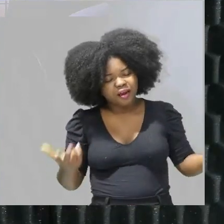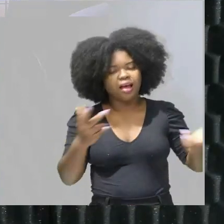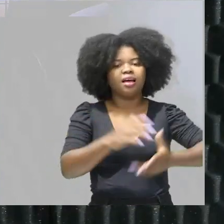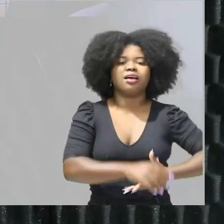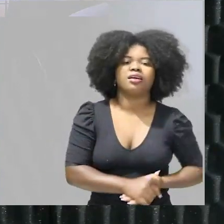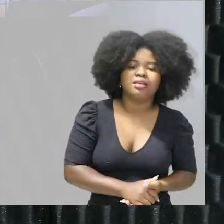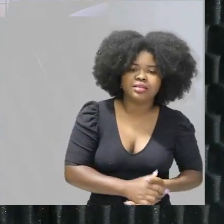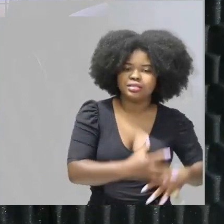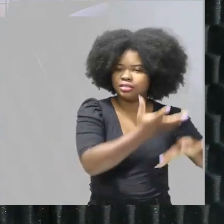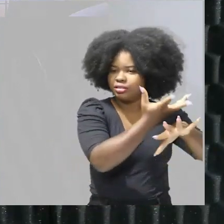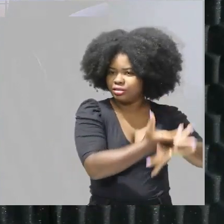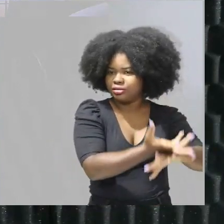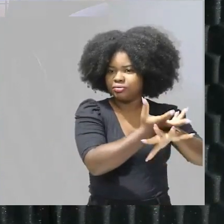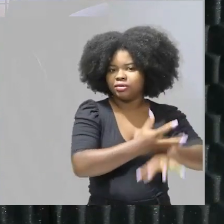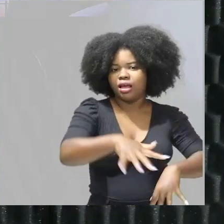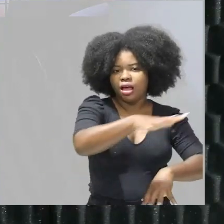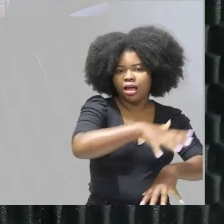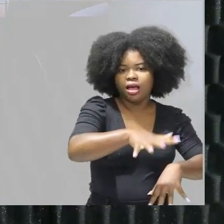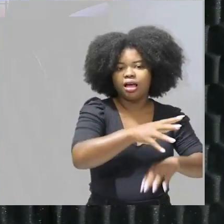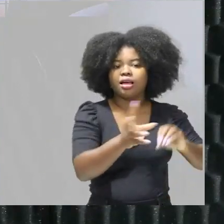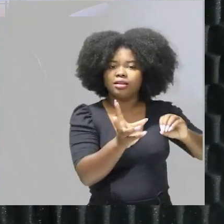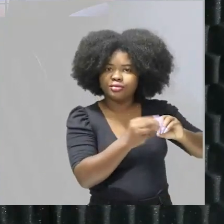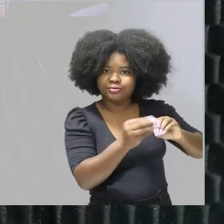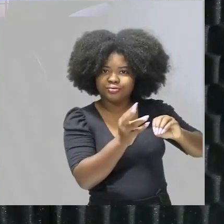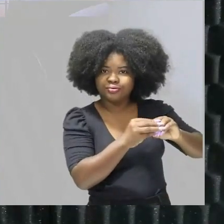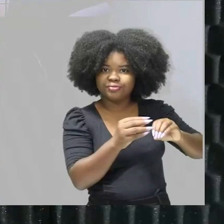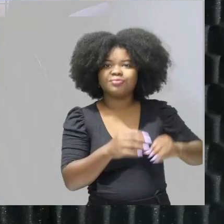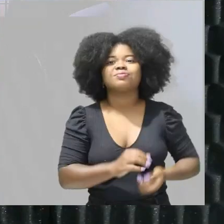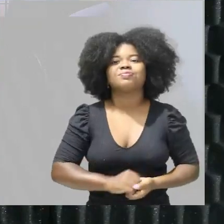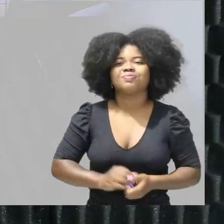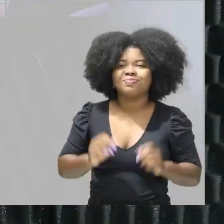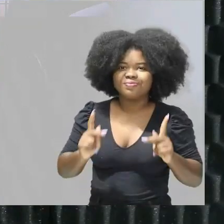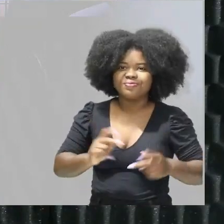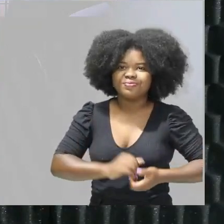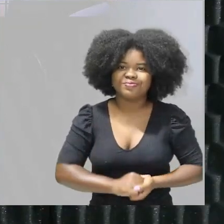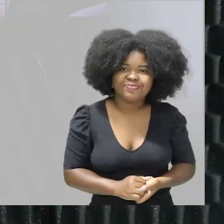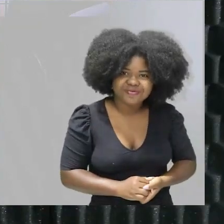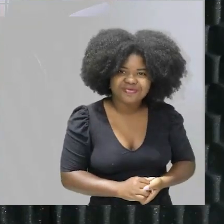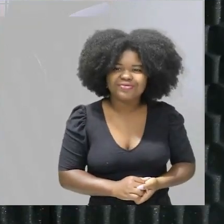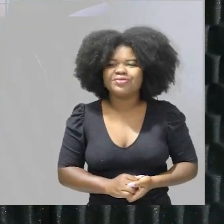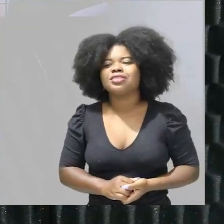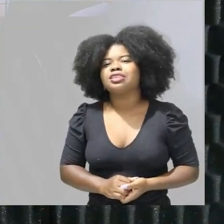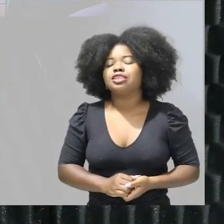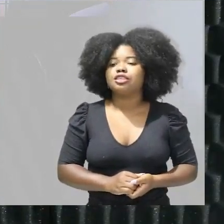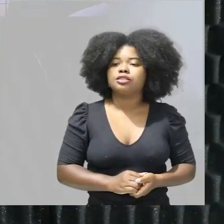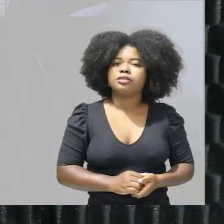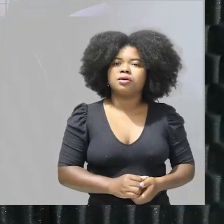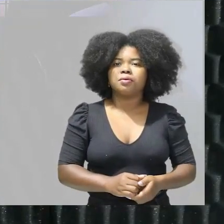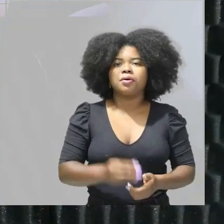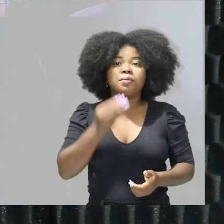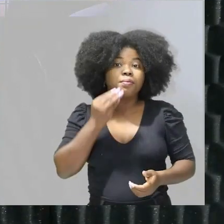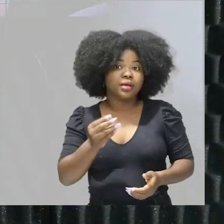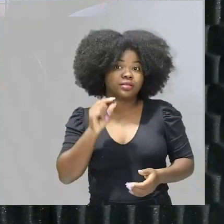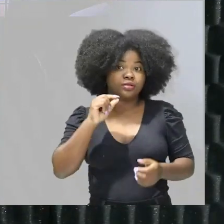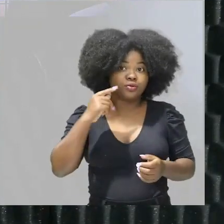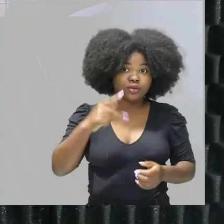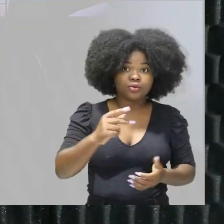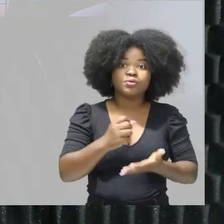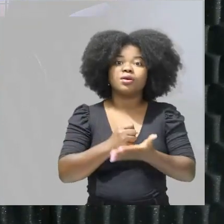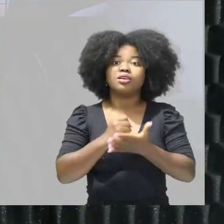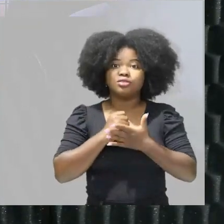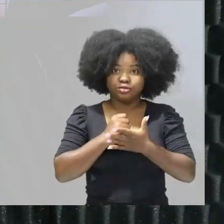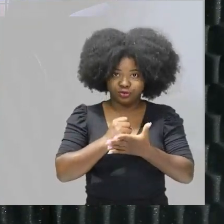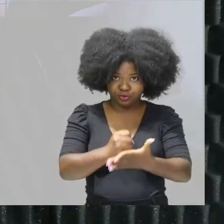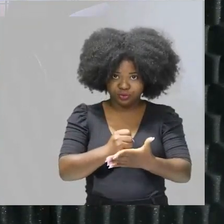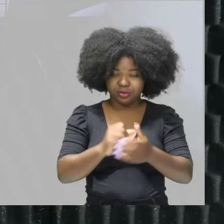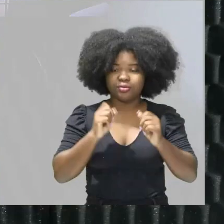os outros de todas as outras de todas as demais disciplinas tá então eu conto com vocês aqui não me deixe sozinho durante